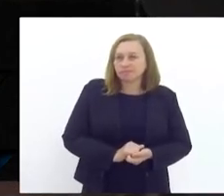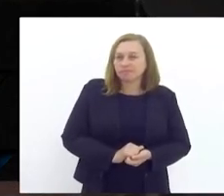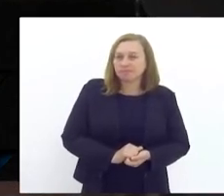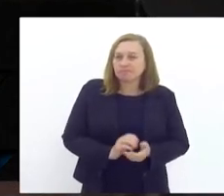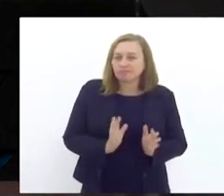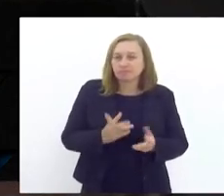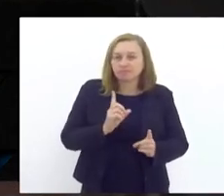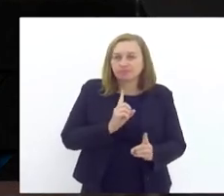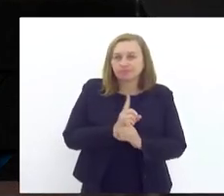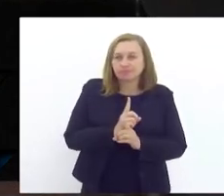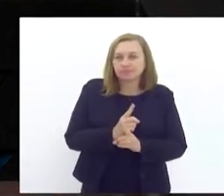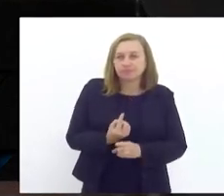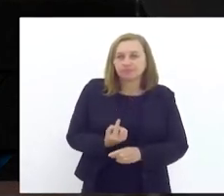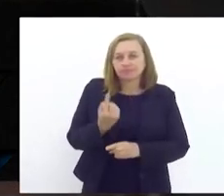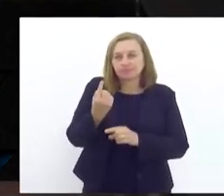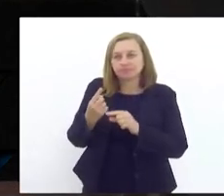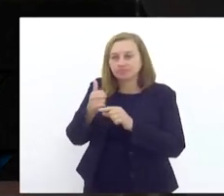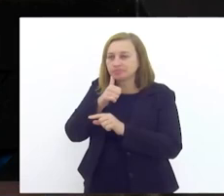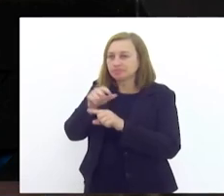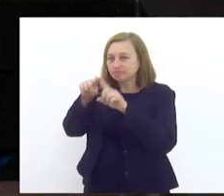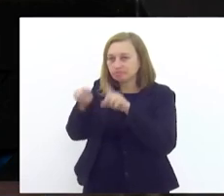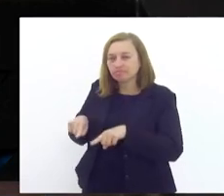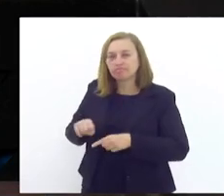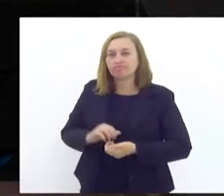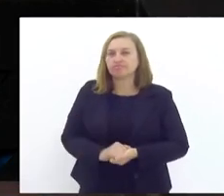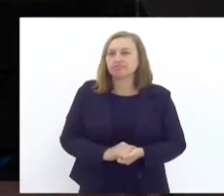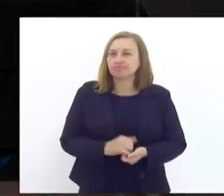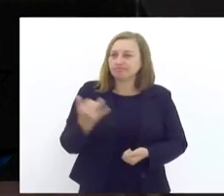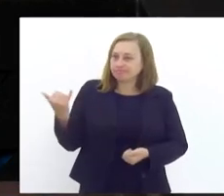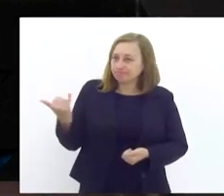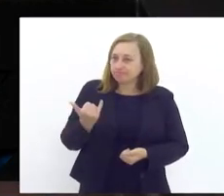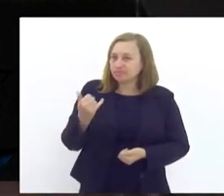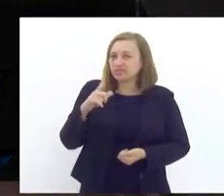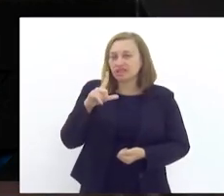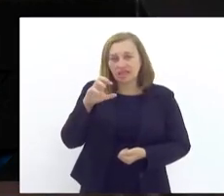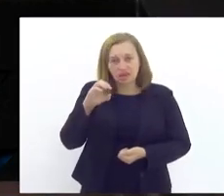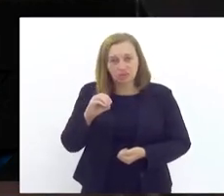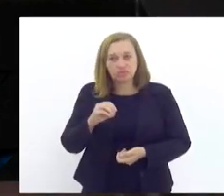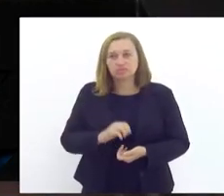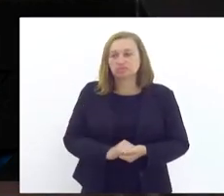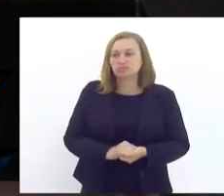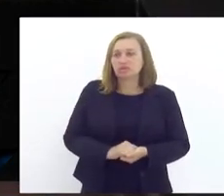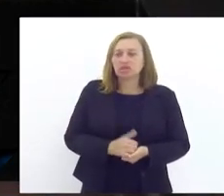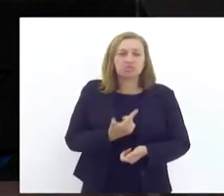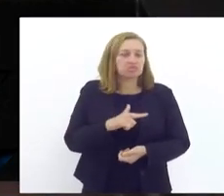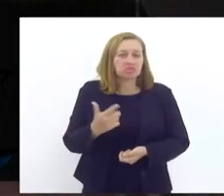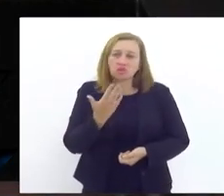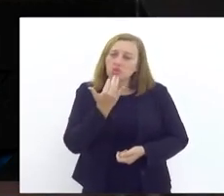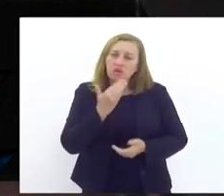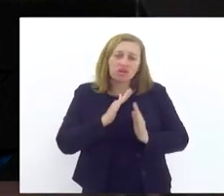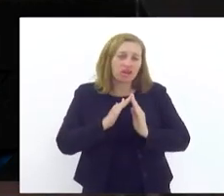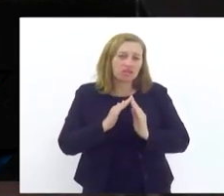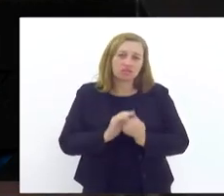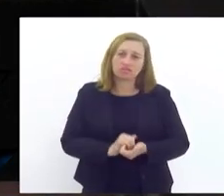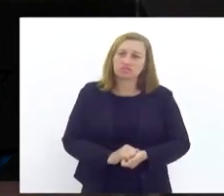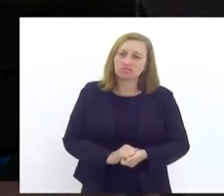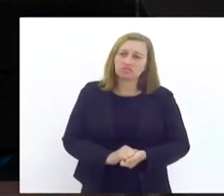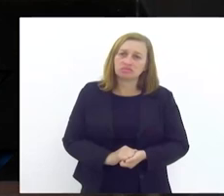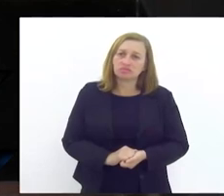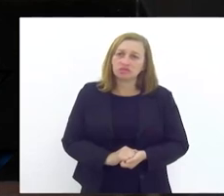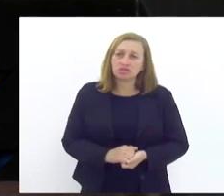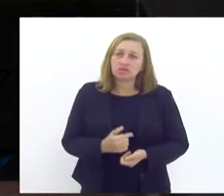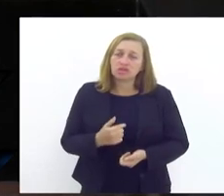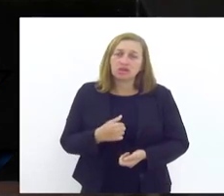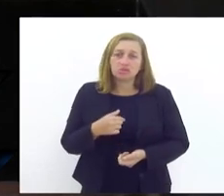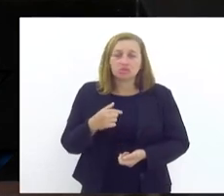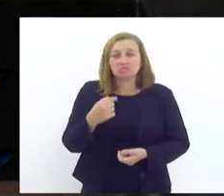Hoje eu encontrei com uma servidora e ela falando o Léo eu não tenho nada para comer em casa Léo eu